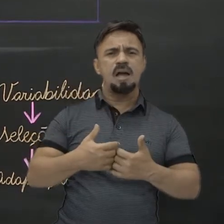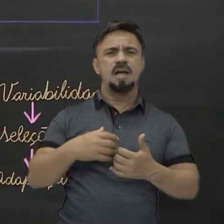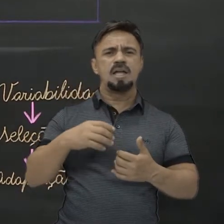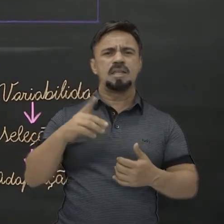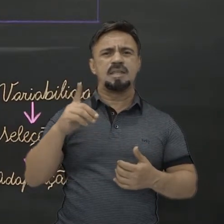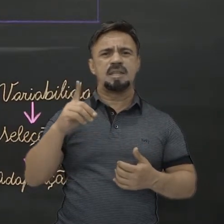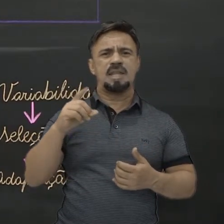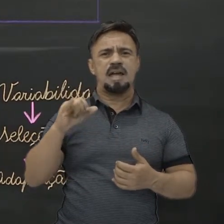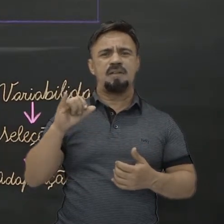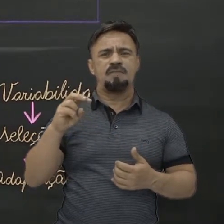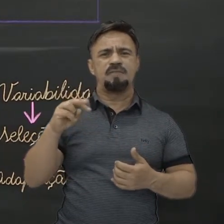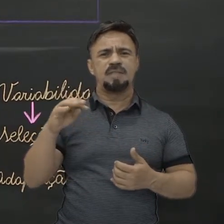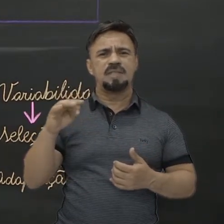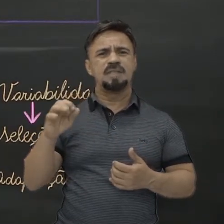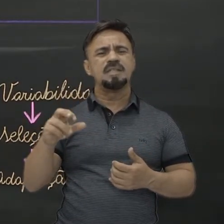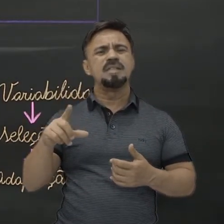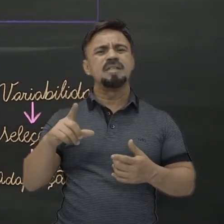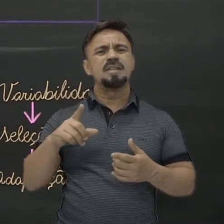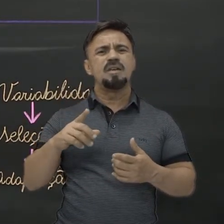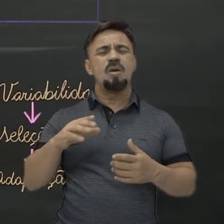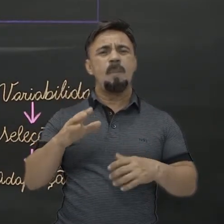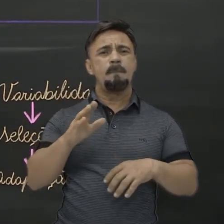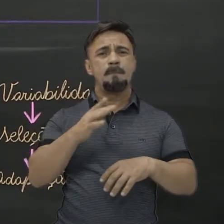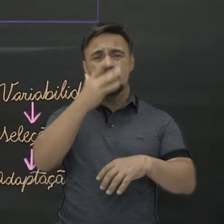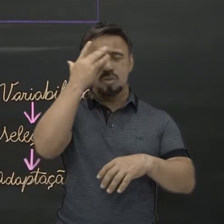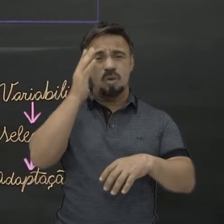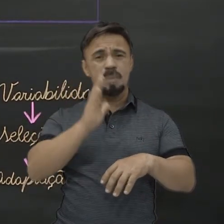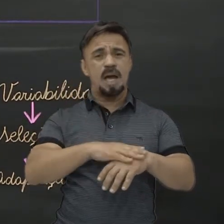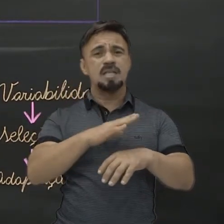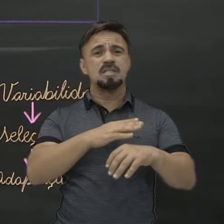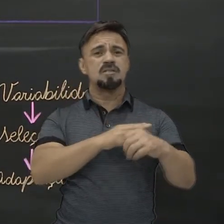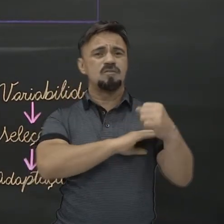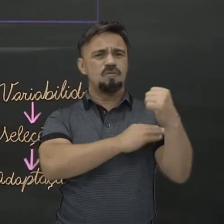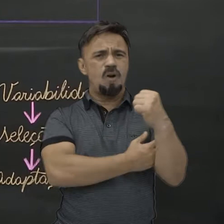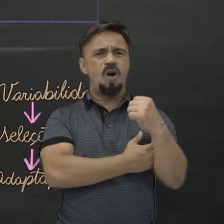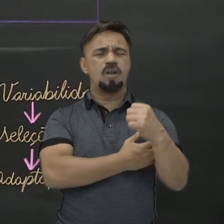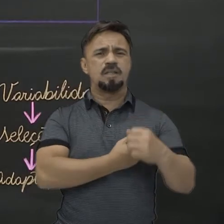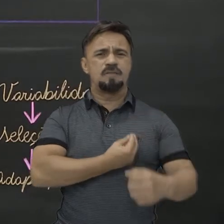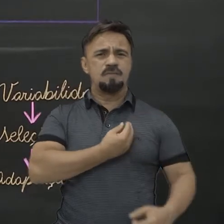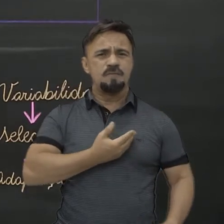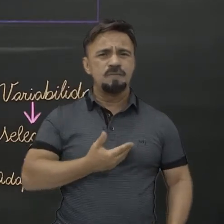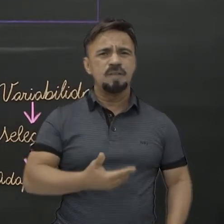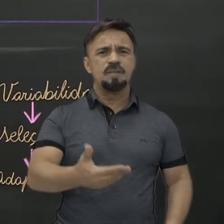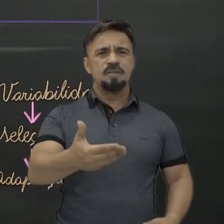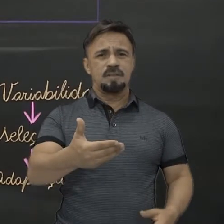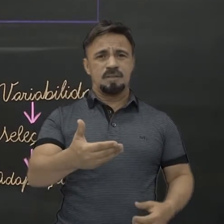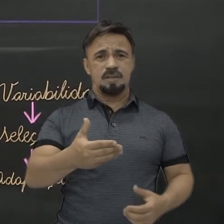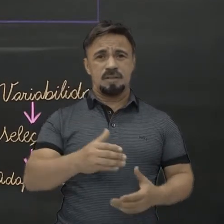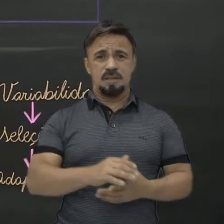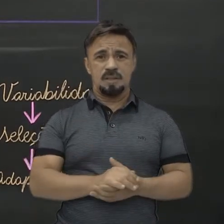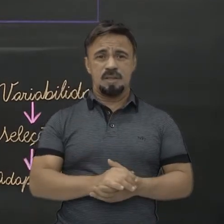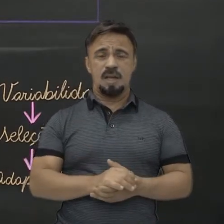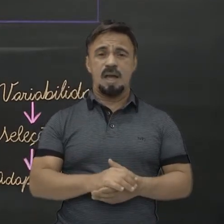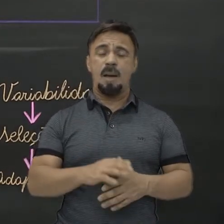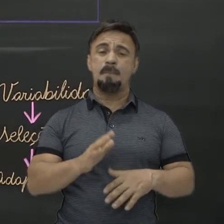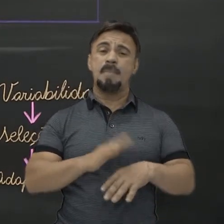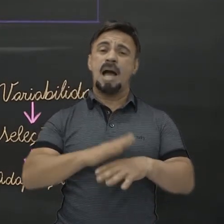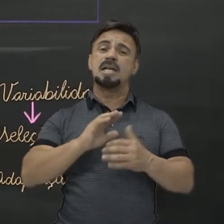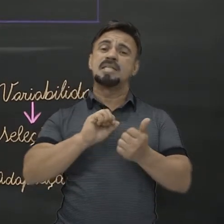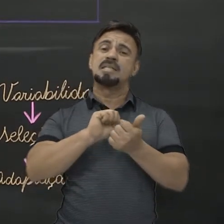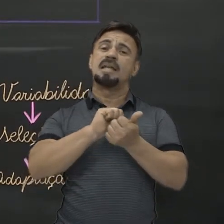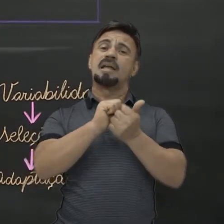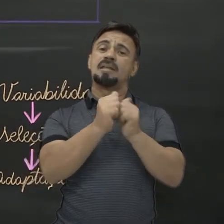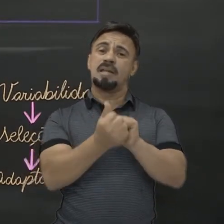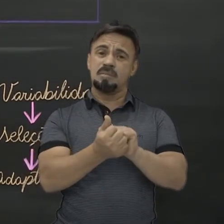que o mais forte sobrevive. Ou falam isso, o mais forte sobrevive. Não necessariamente o mais forte. O mais adaptado